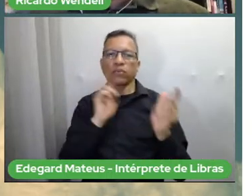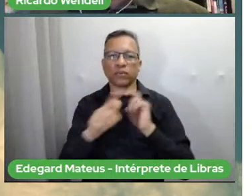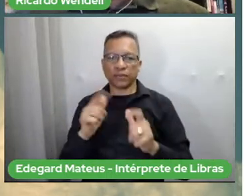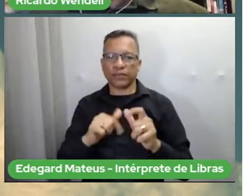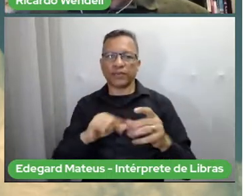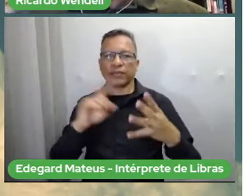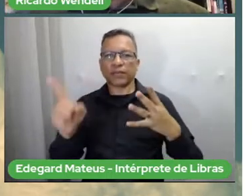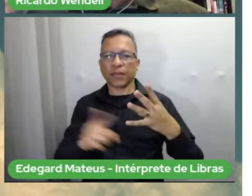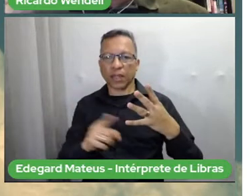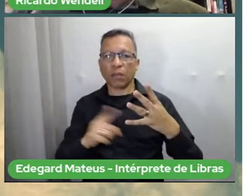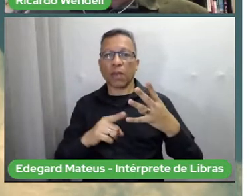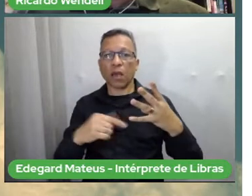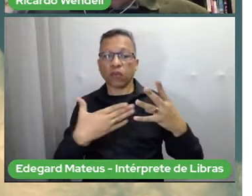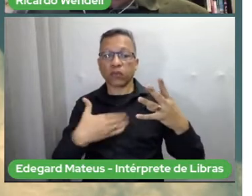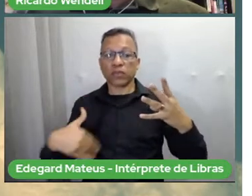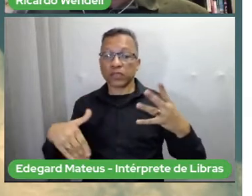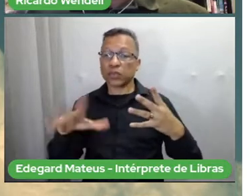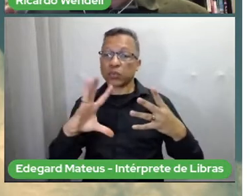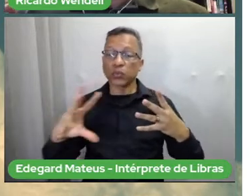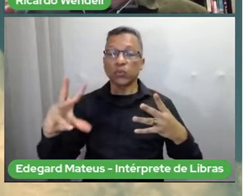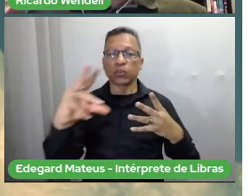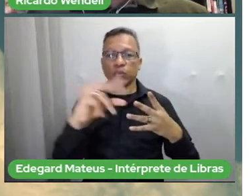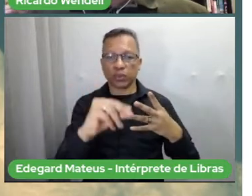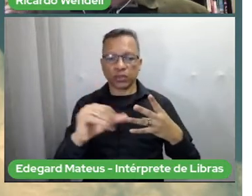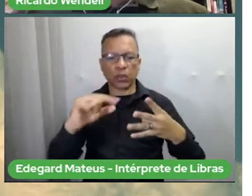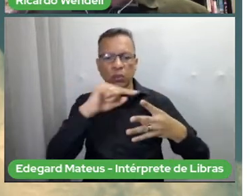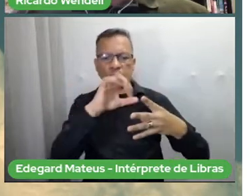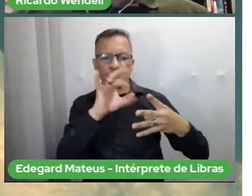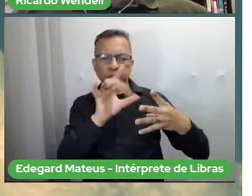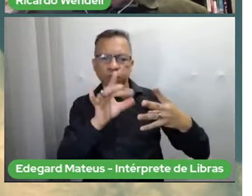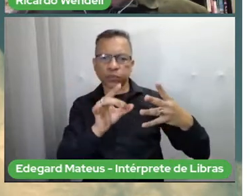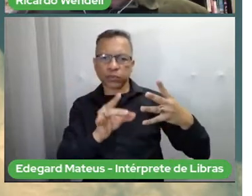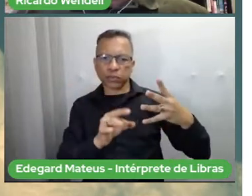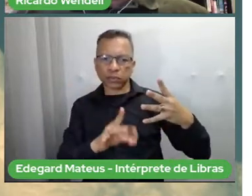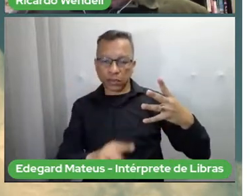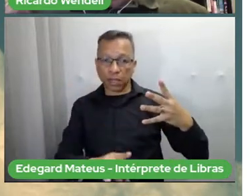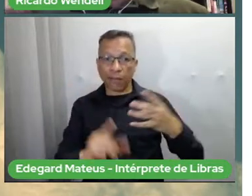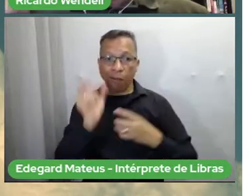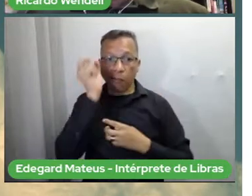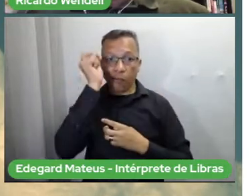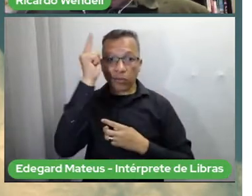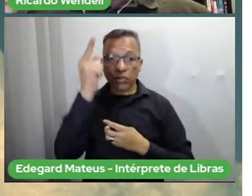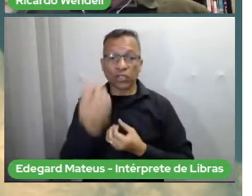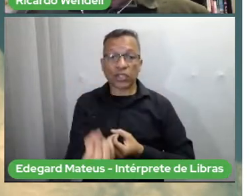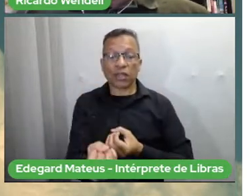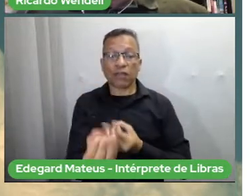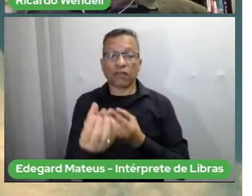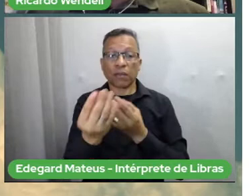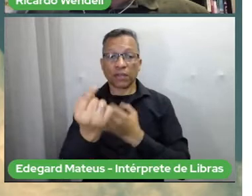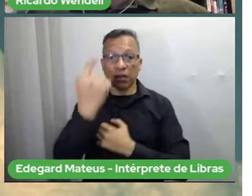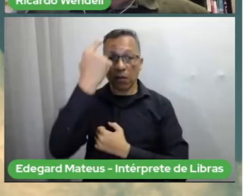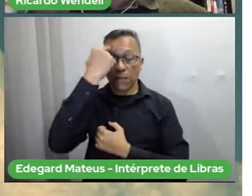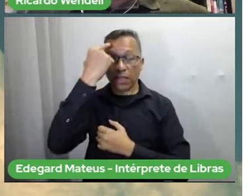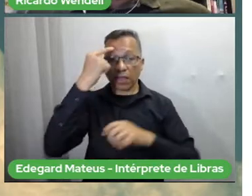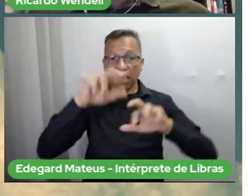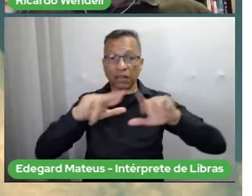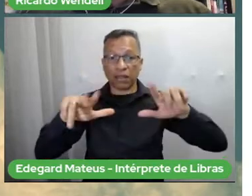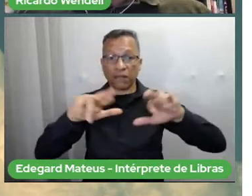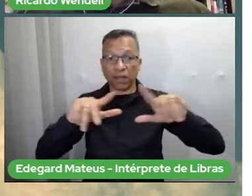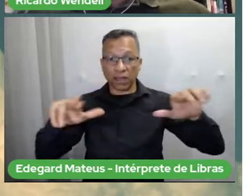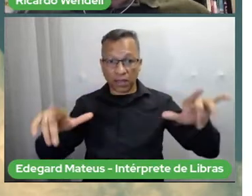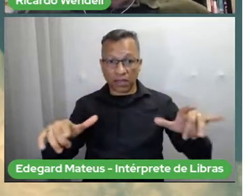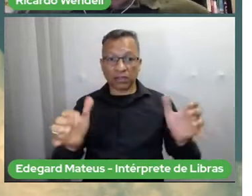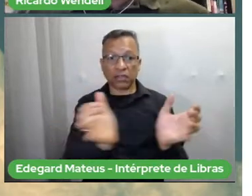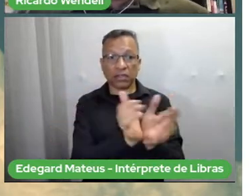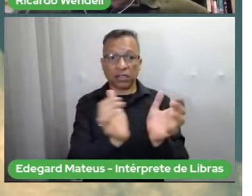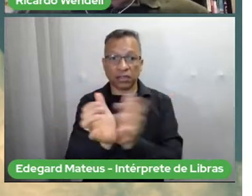federada. Todos esses princípios eles são baseados em uma cultura de dados, em pensar diferentes topologias de equipes, então como a gente organiza os